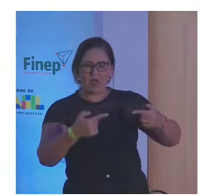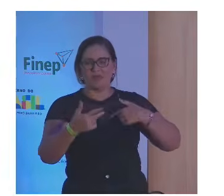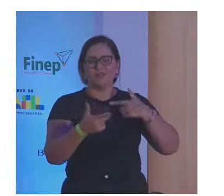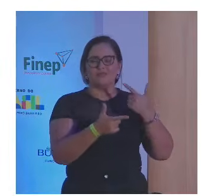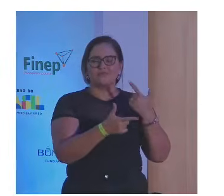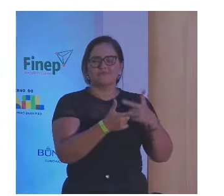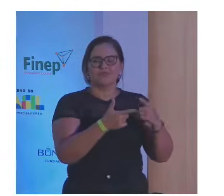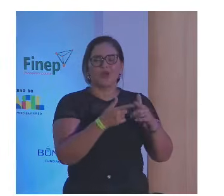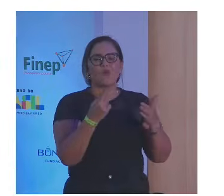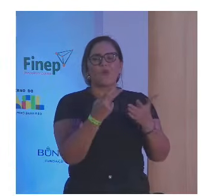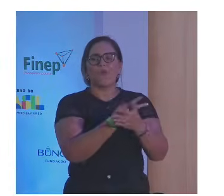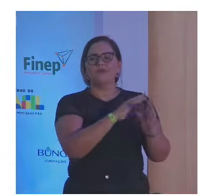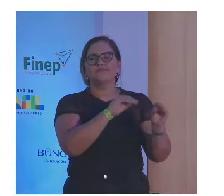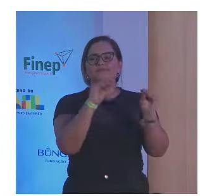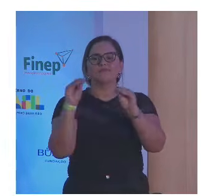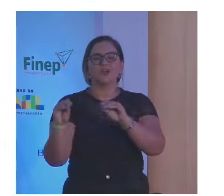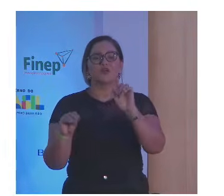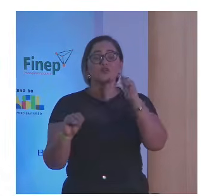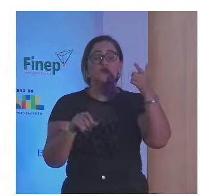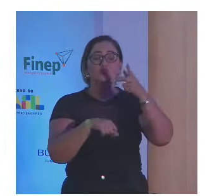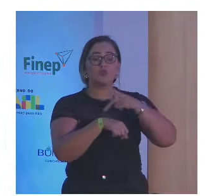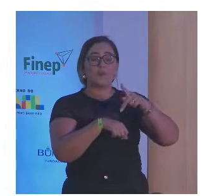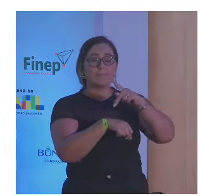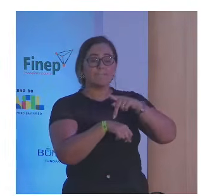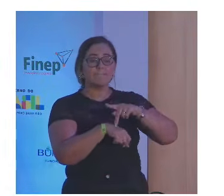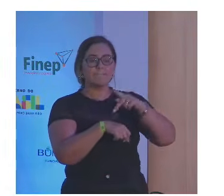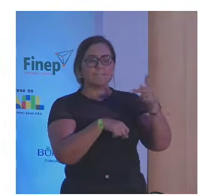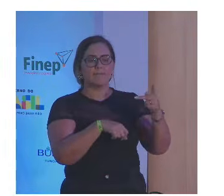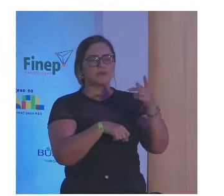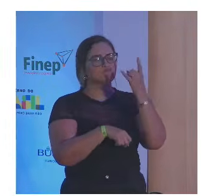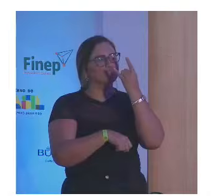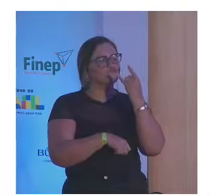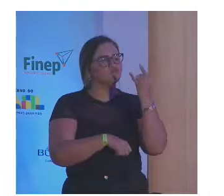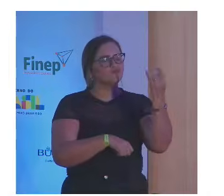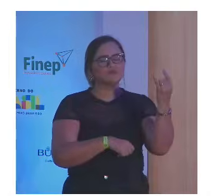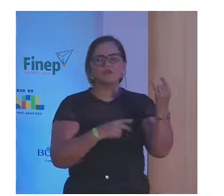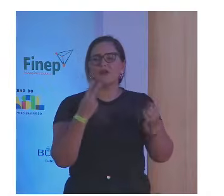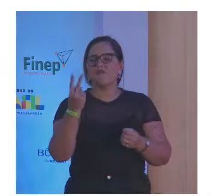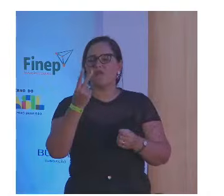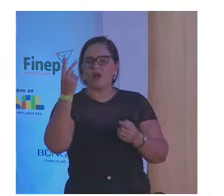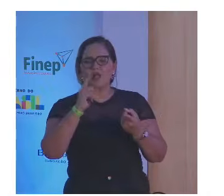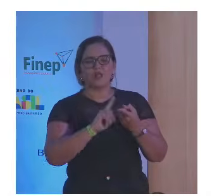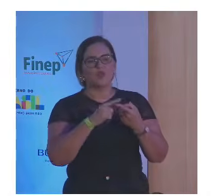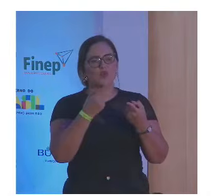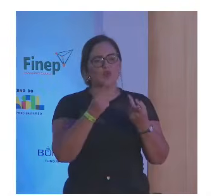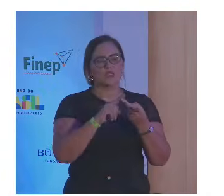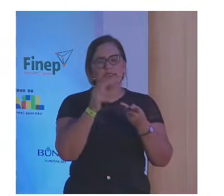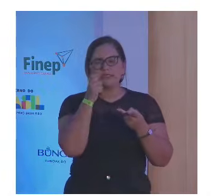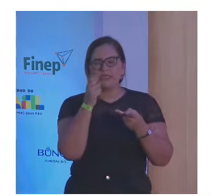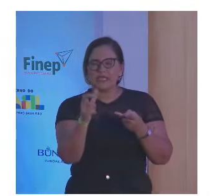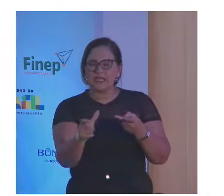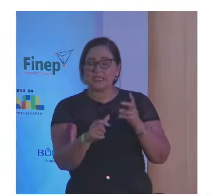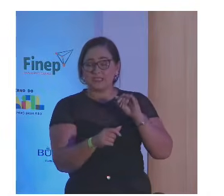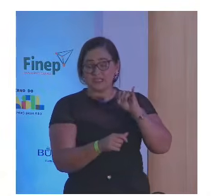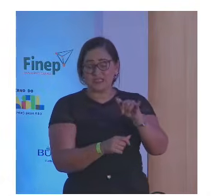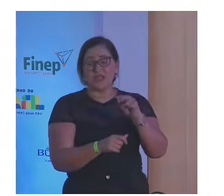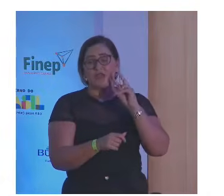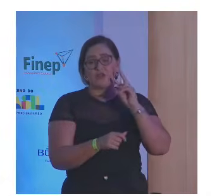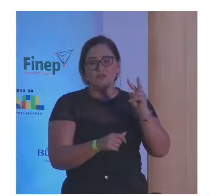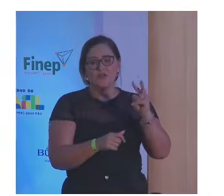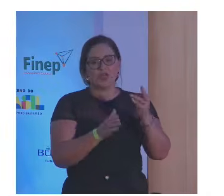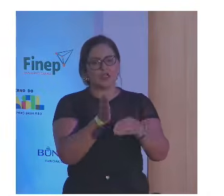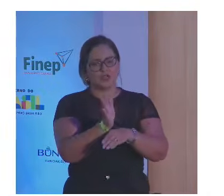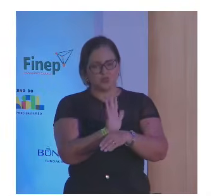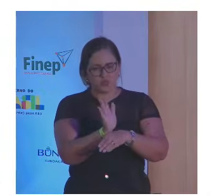e passam a tratar os outros países através da sedução aos seus valores, aos seus interesses. Isso você vê muito no